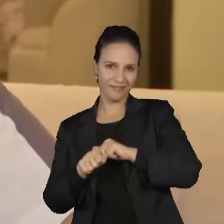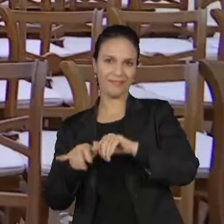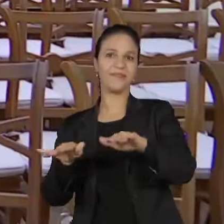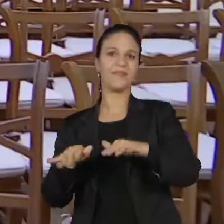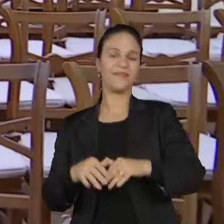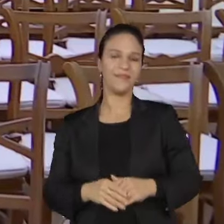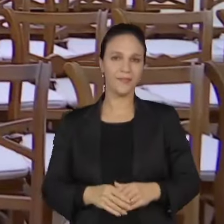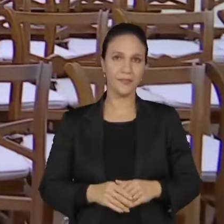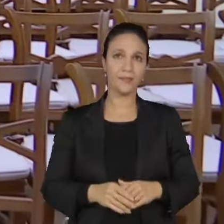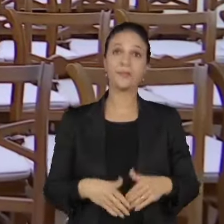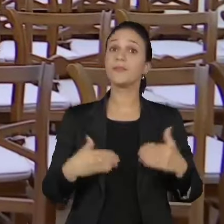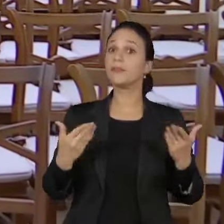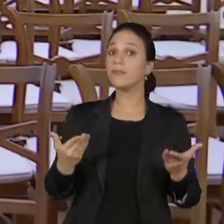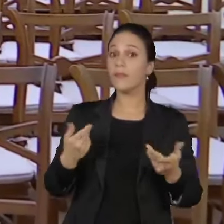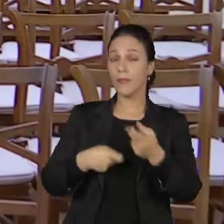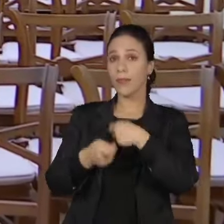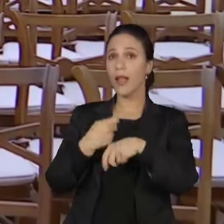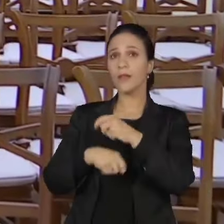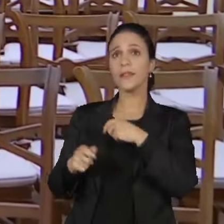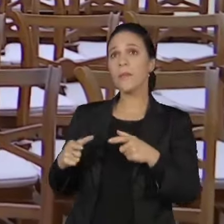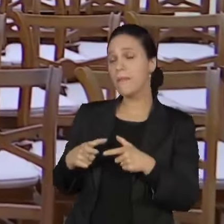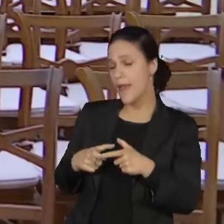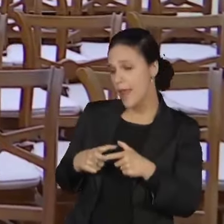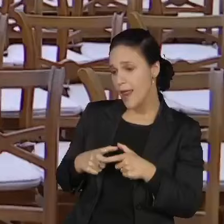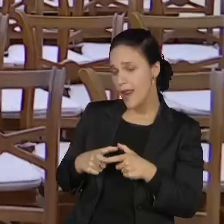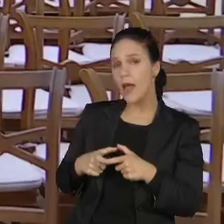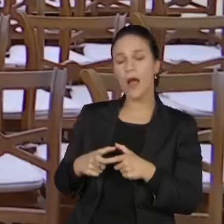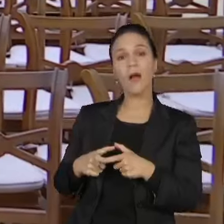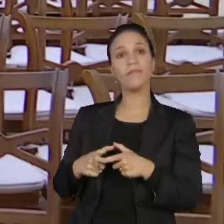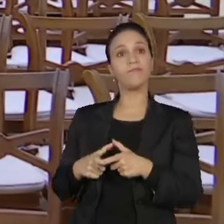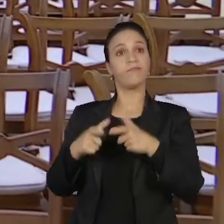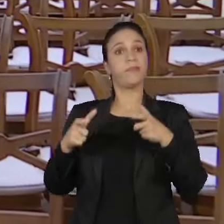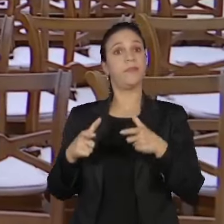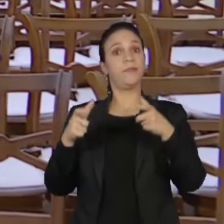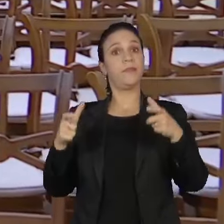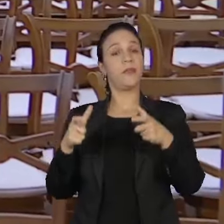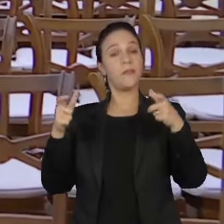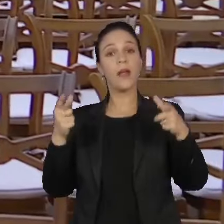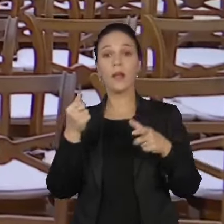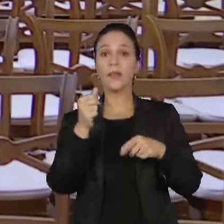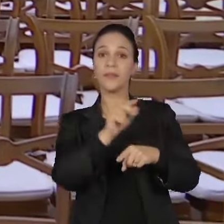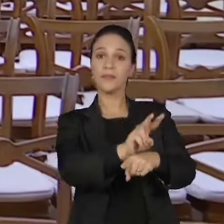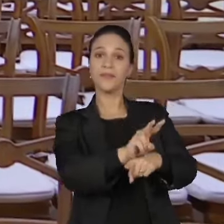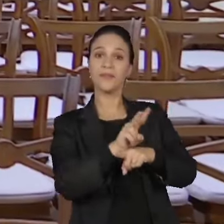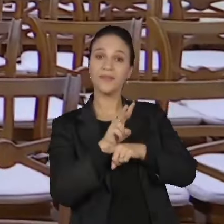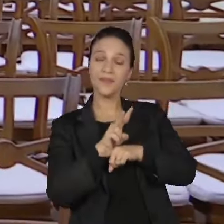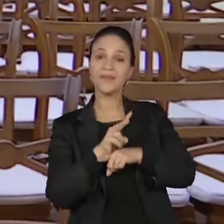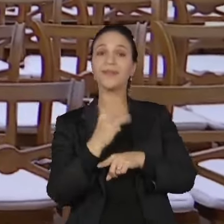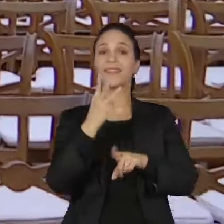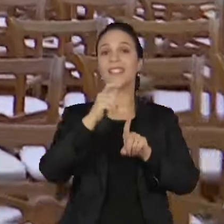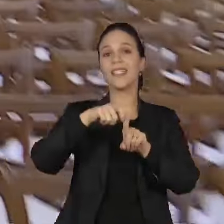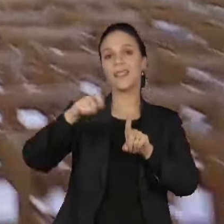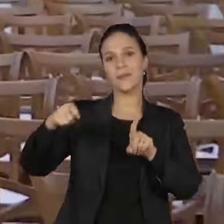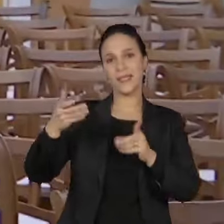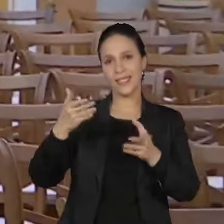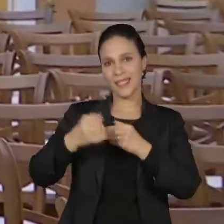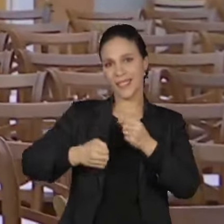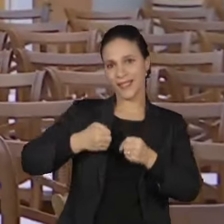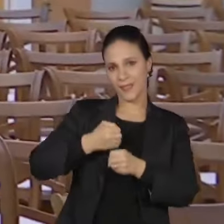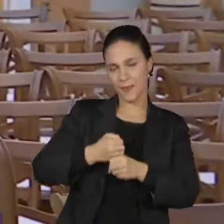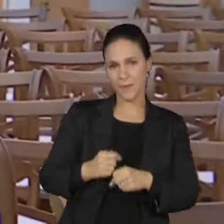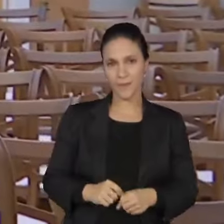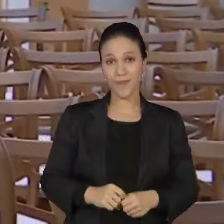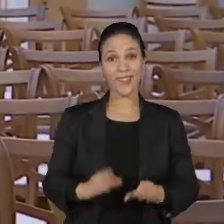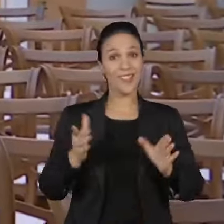maior. Pequenos negócios como este despertaram o apetite por crédito no primeiro trimestre do ano. Mais